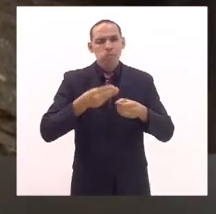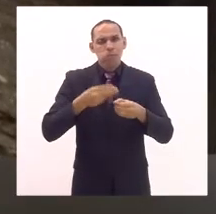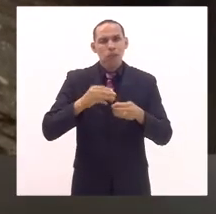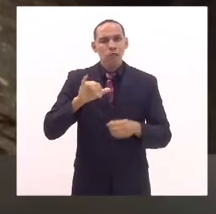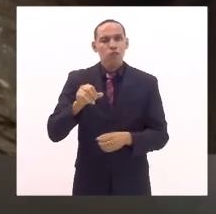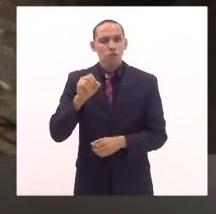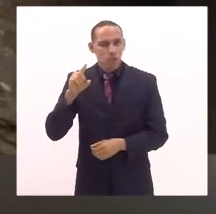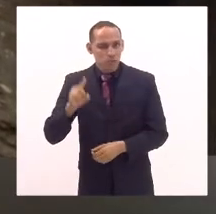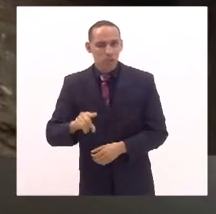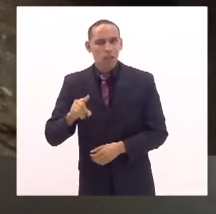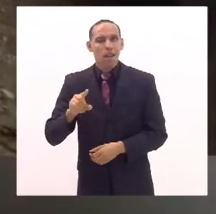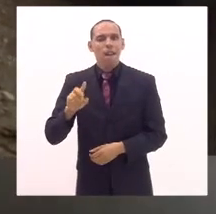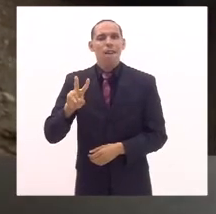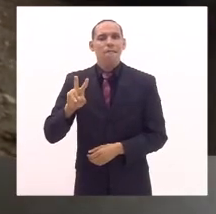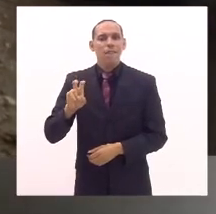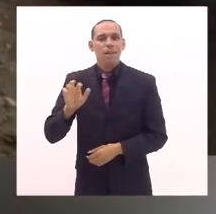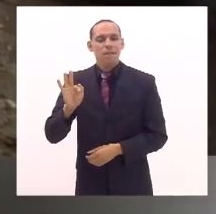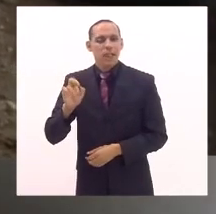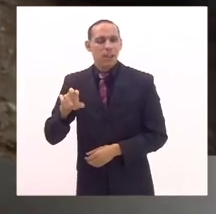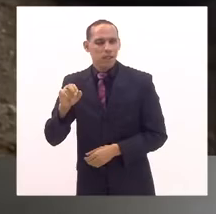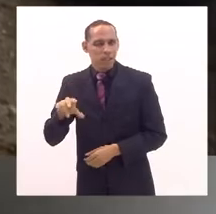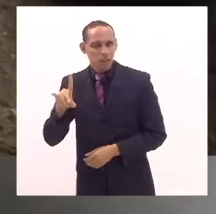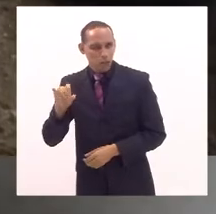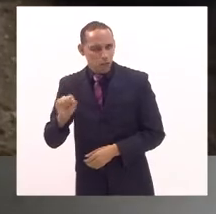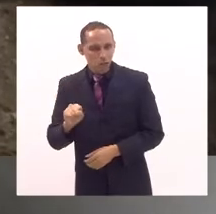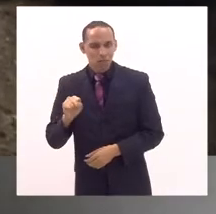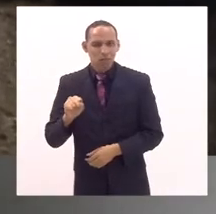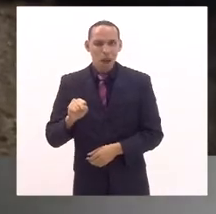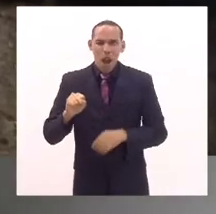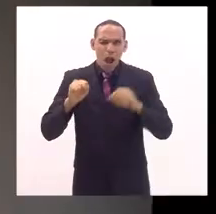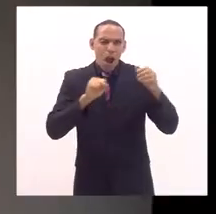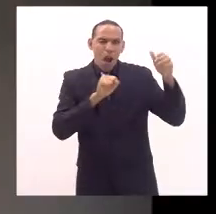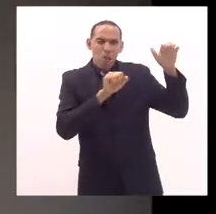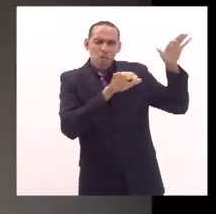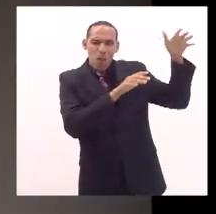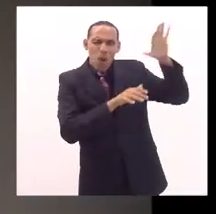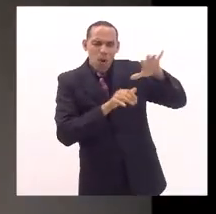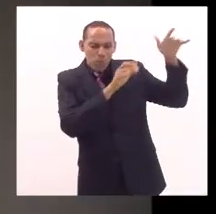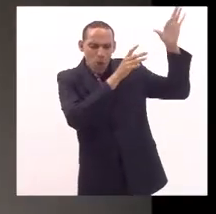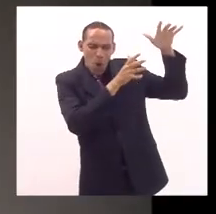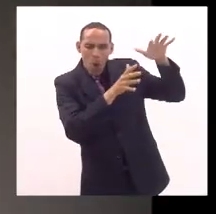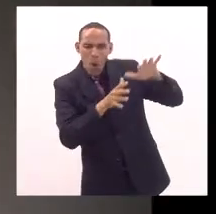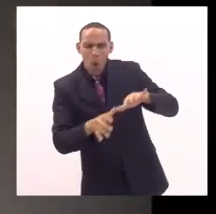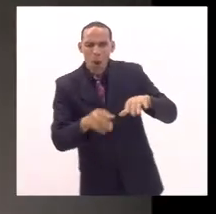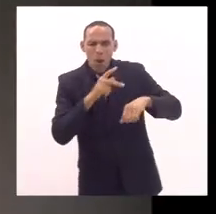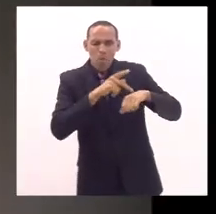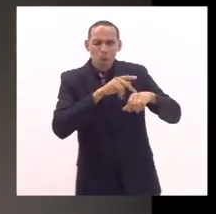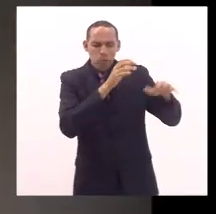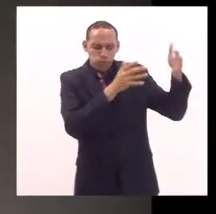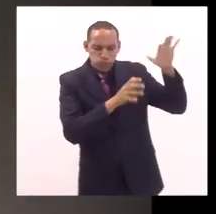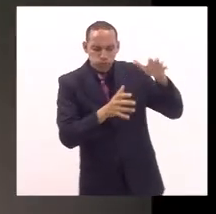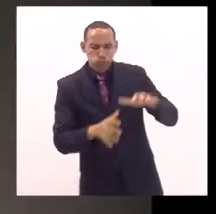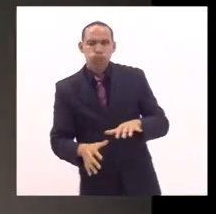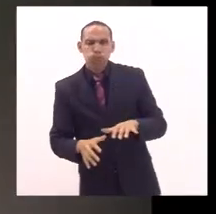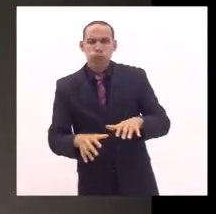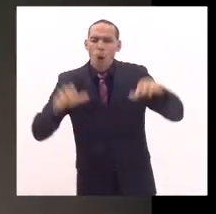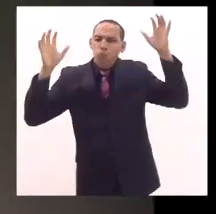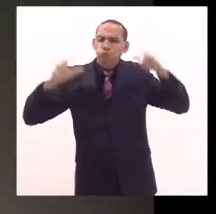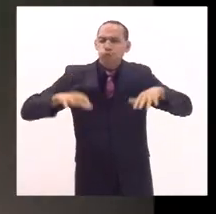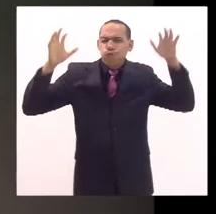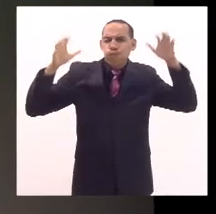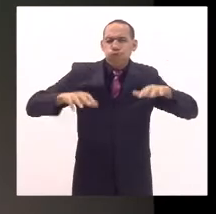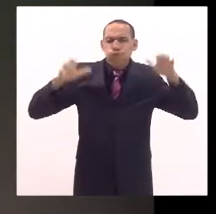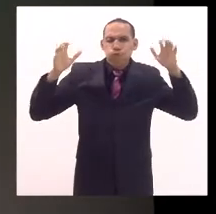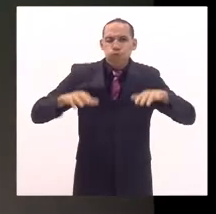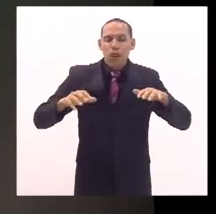José Fernandes da Silva, que fora atingida em cheio pelo deslizamento de terra e pedras em decorrência das fortes